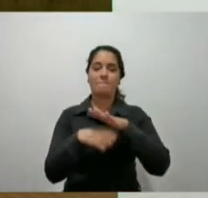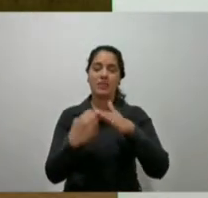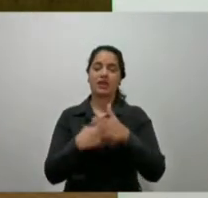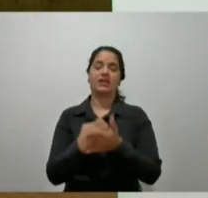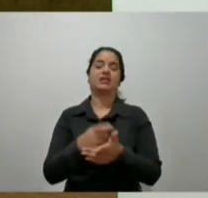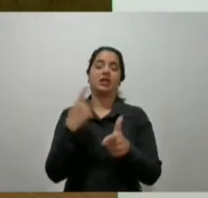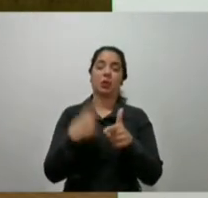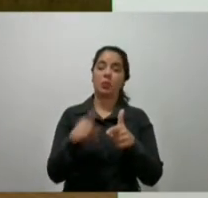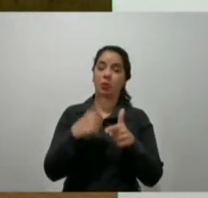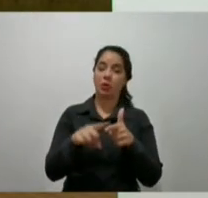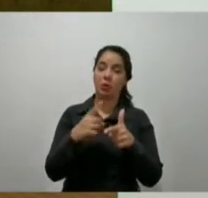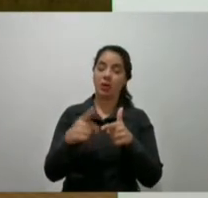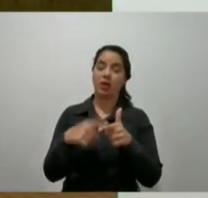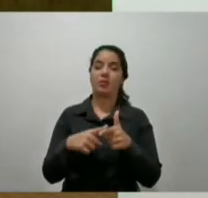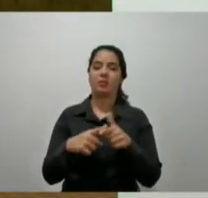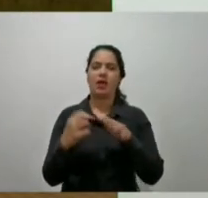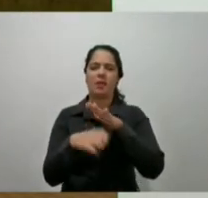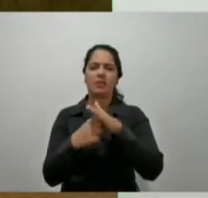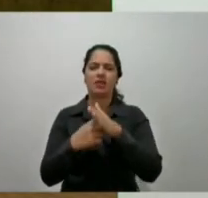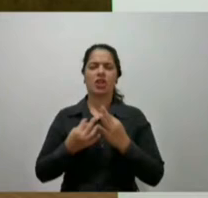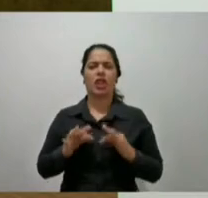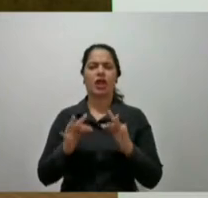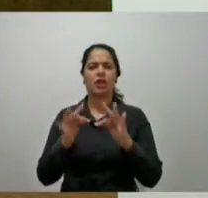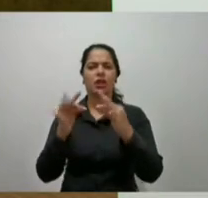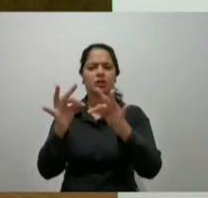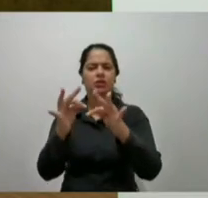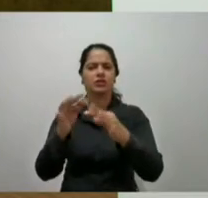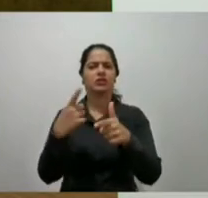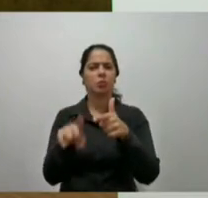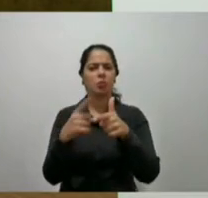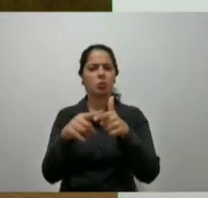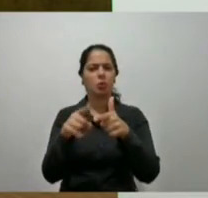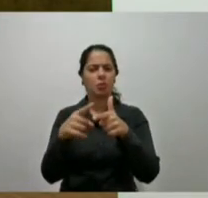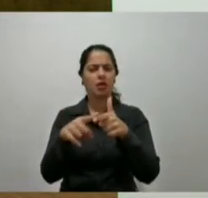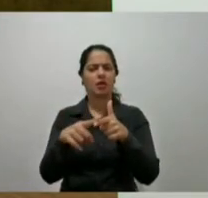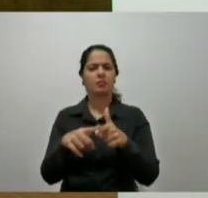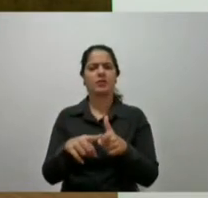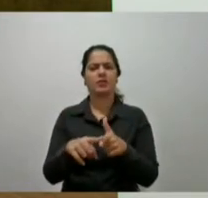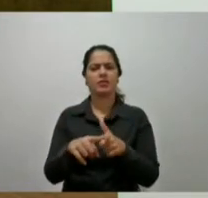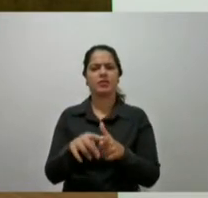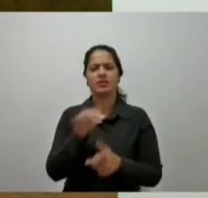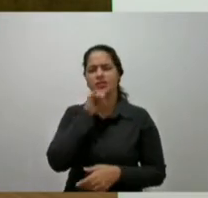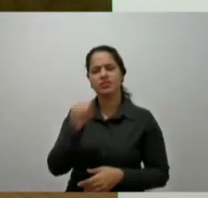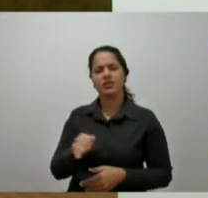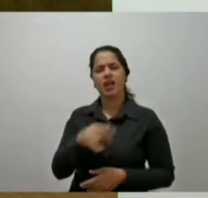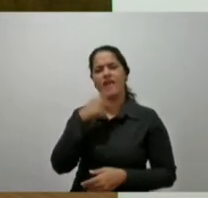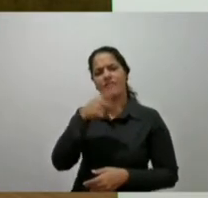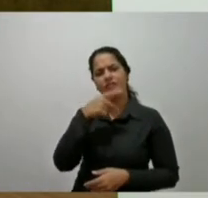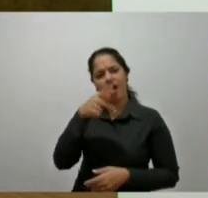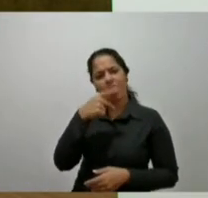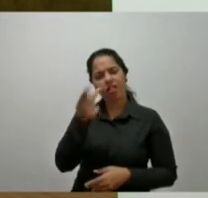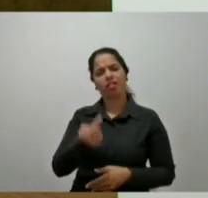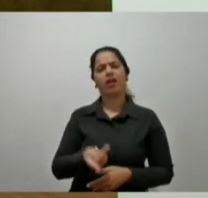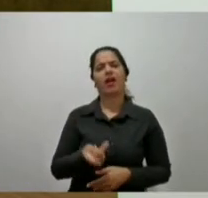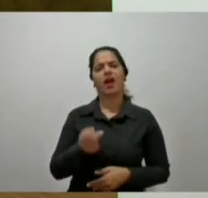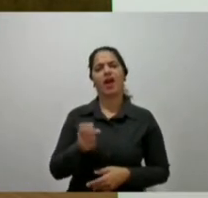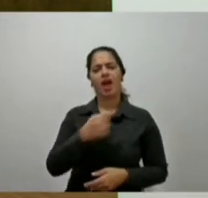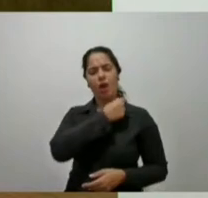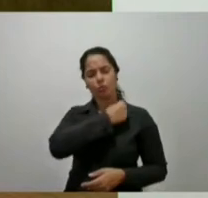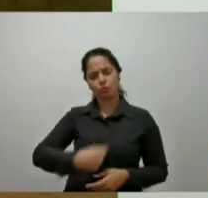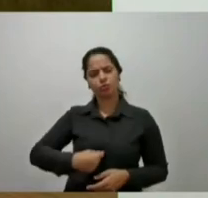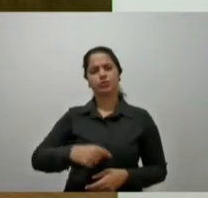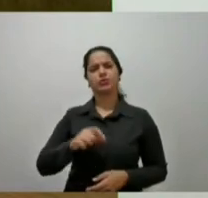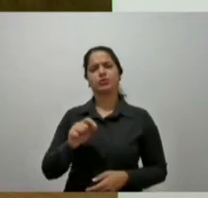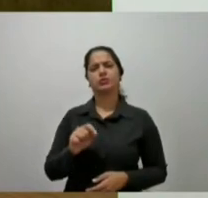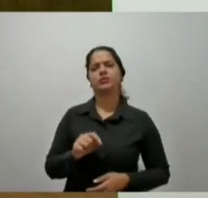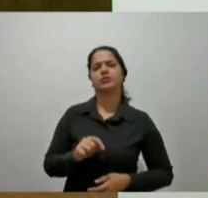tipo Amazon, Mercado Livre lá da China. Eu queria que você falasse um pouco sobre a China nesse contexto ESG, porque hoje a